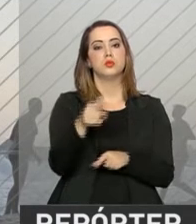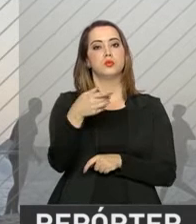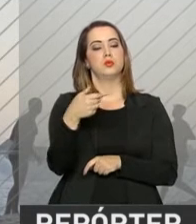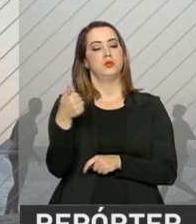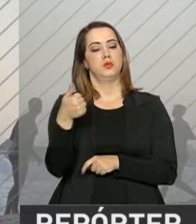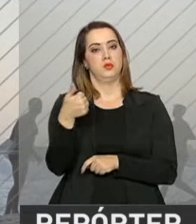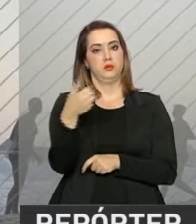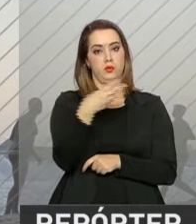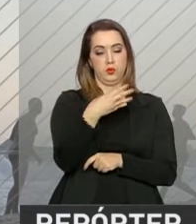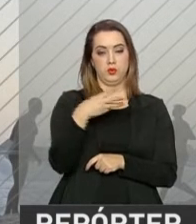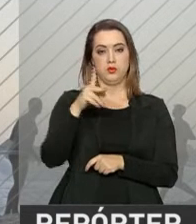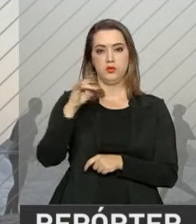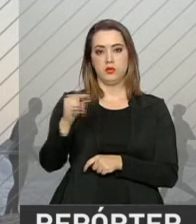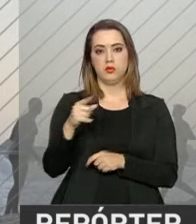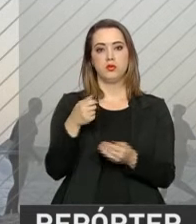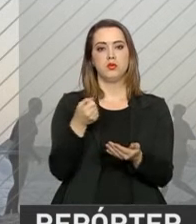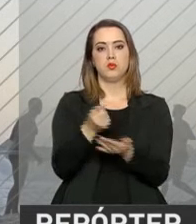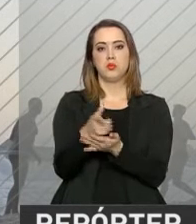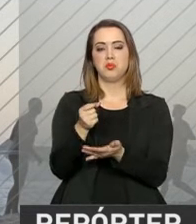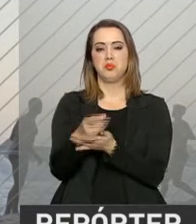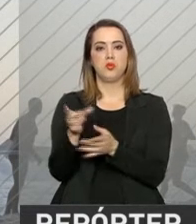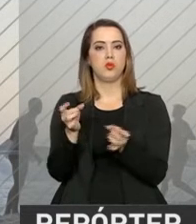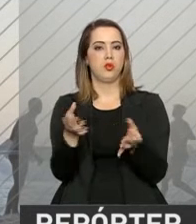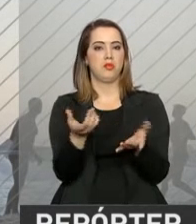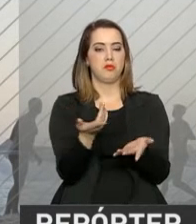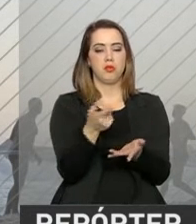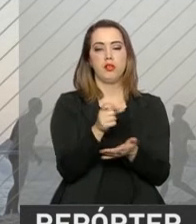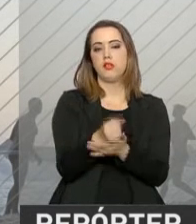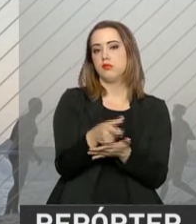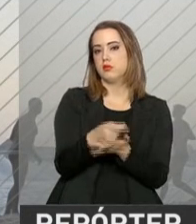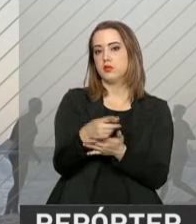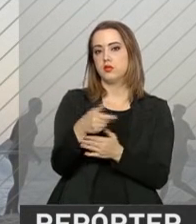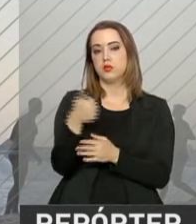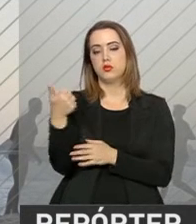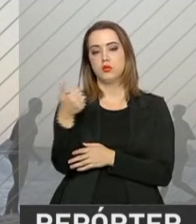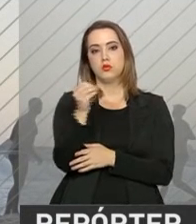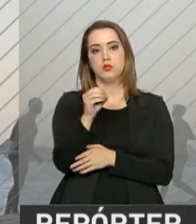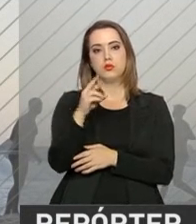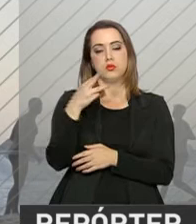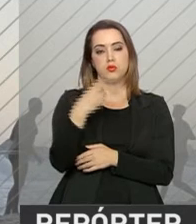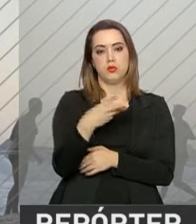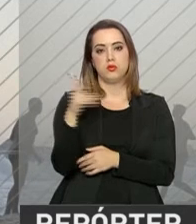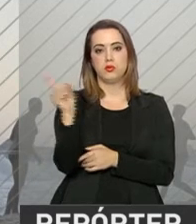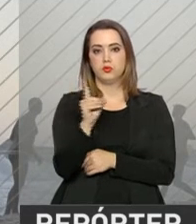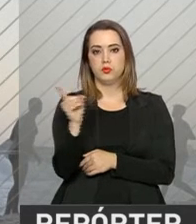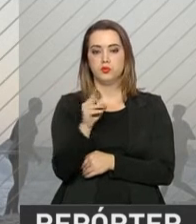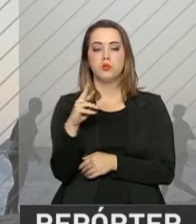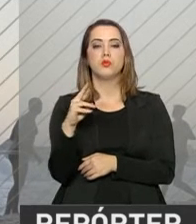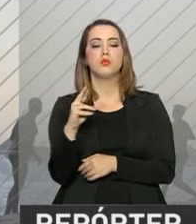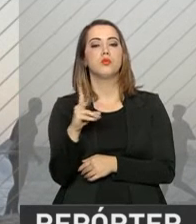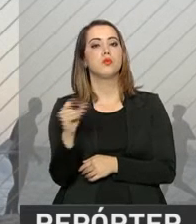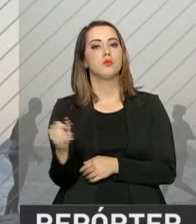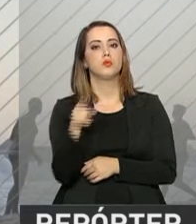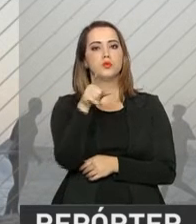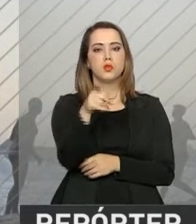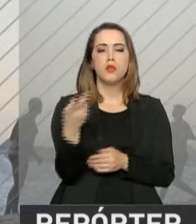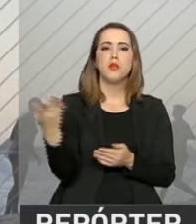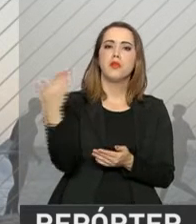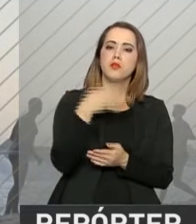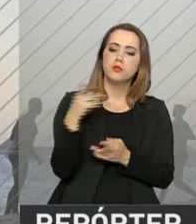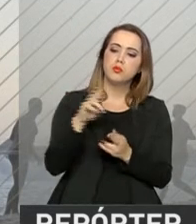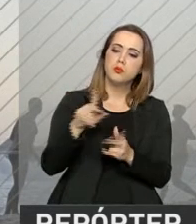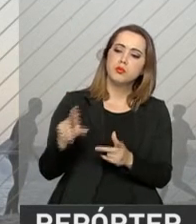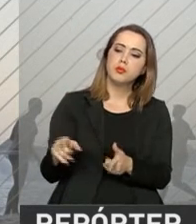por dia. A maior parte dos turistas estrangeiros vieram dos Estados Unidos, seguidos da Argentina e da